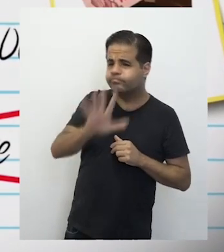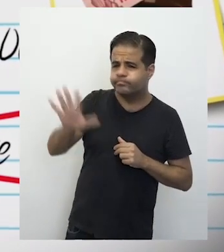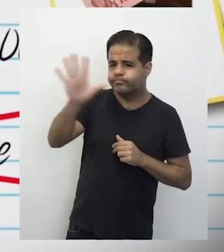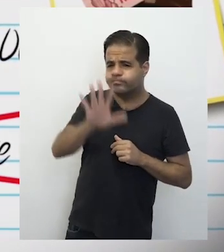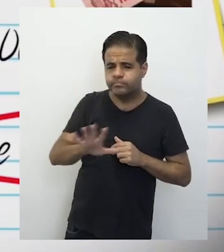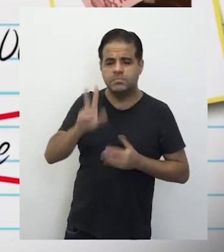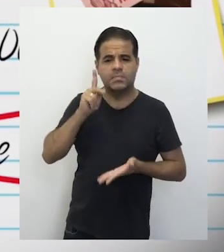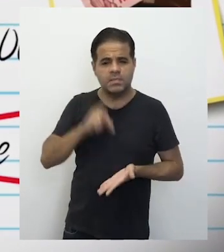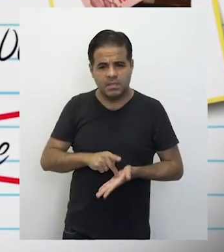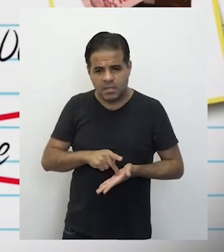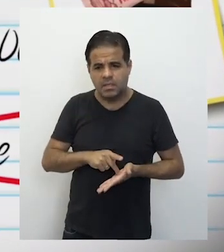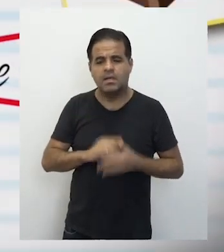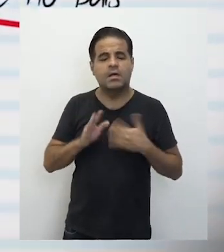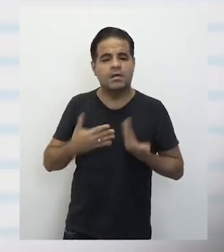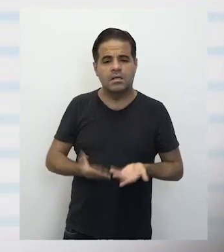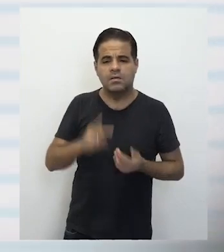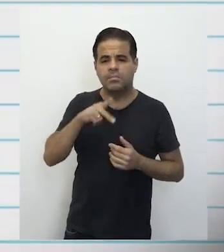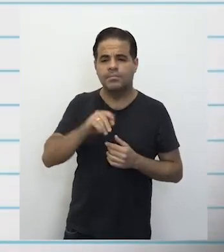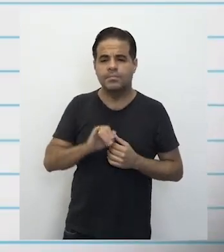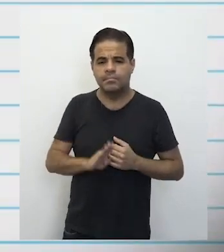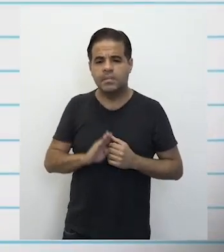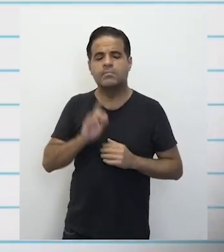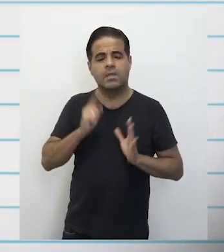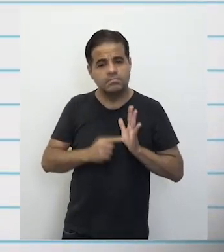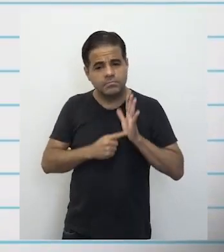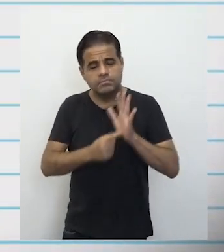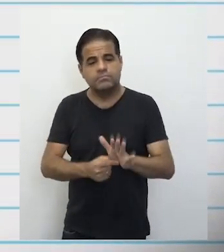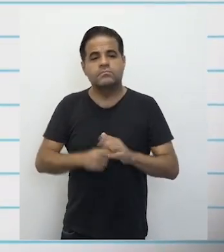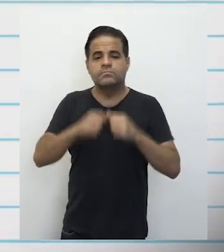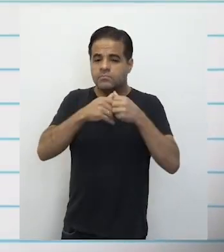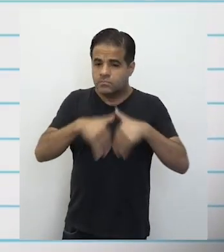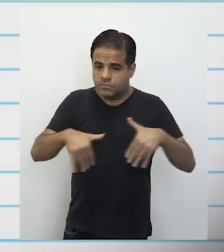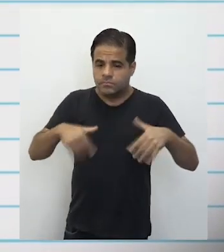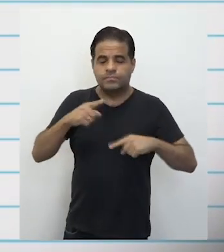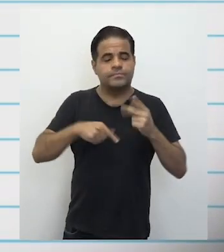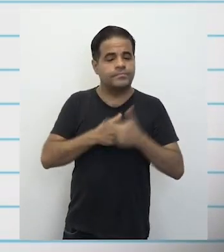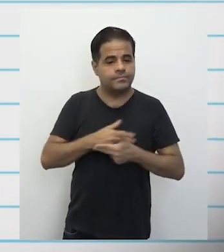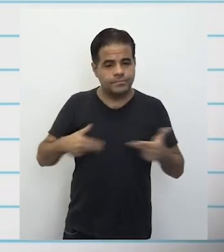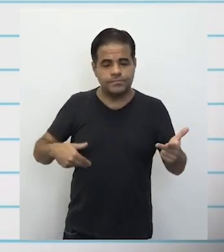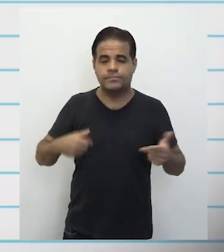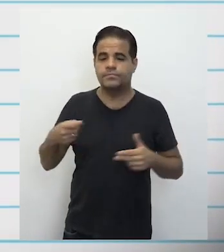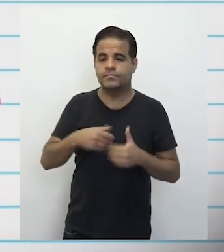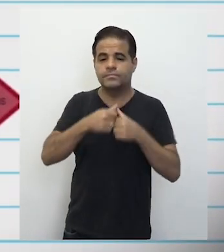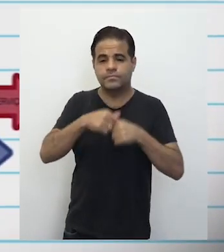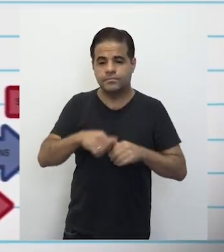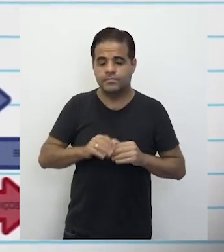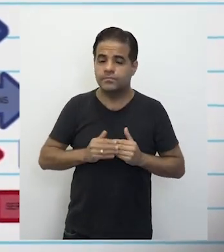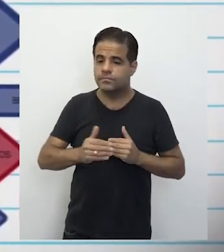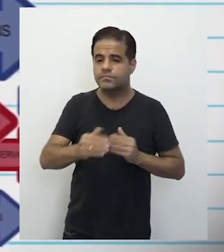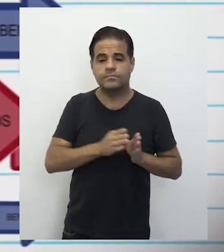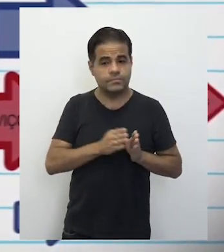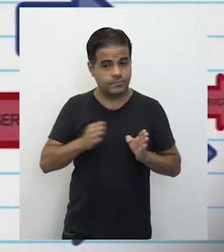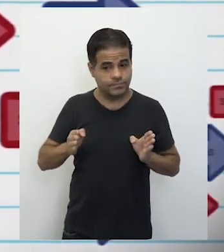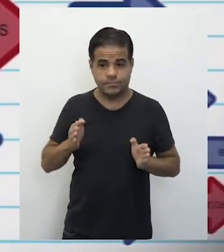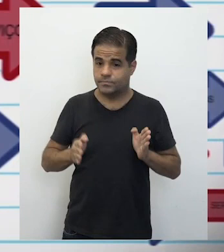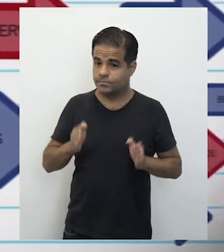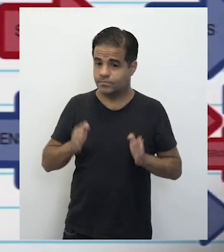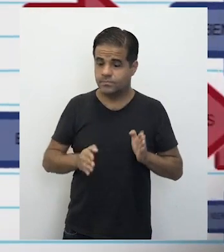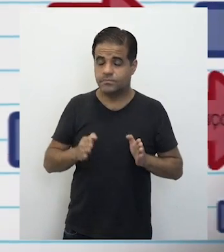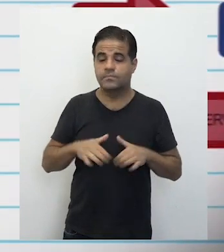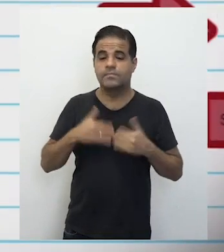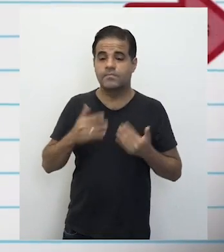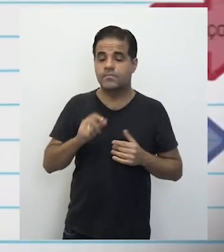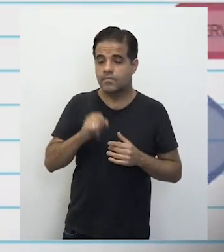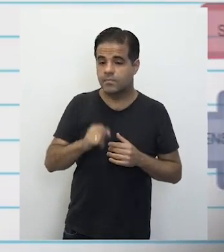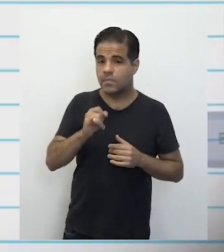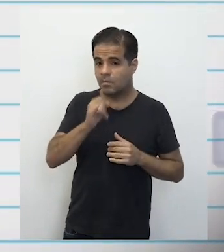Mas, na realidade, o PIB é um indicador de fluxo de novos bens e serviços finais produzidos durante um período. Então, se,